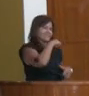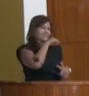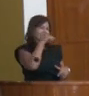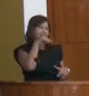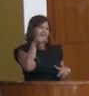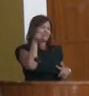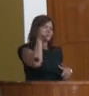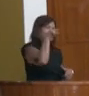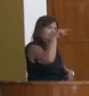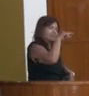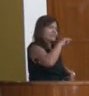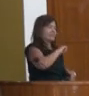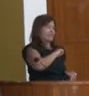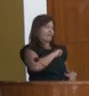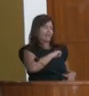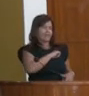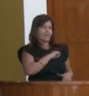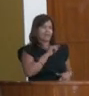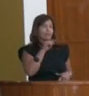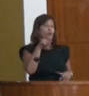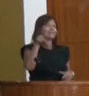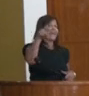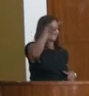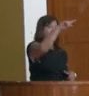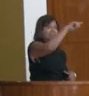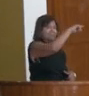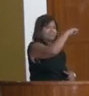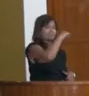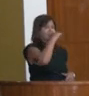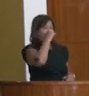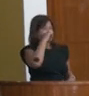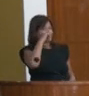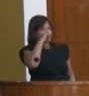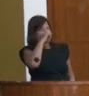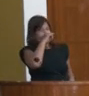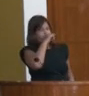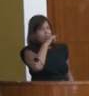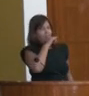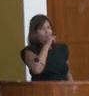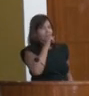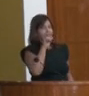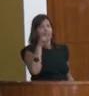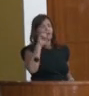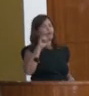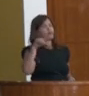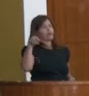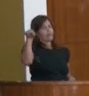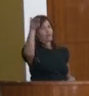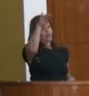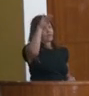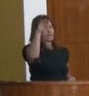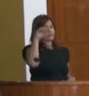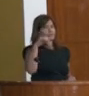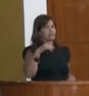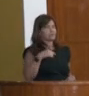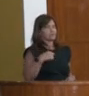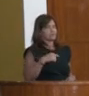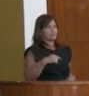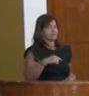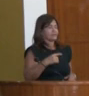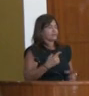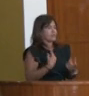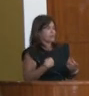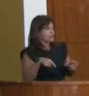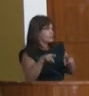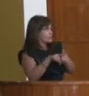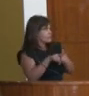A gente da fiscalização, a gente tem parceria, a gente tem contato, a gente trabalha com diversas instituições, vários parceiros,